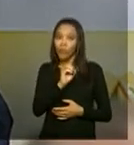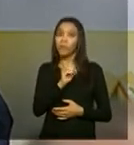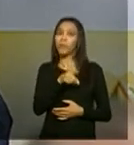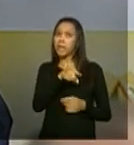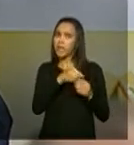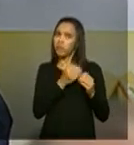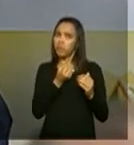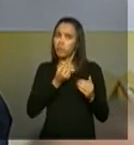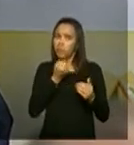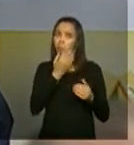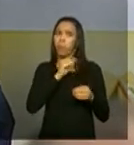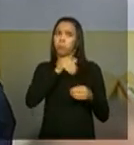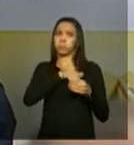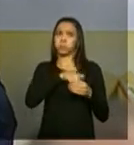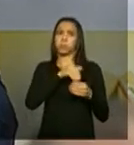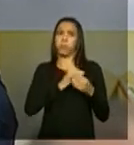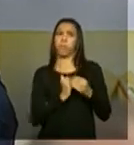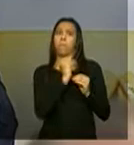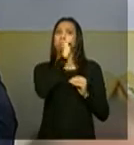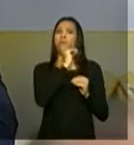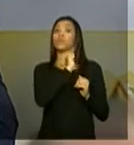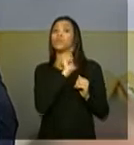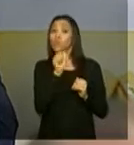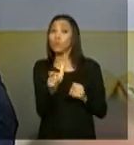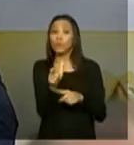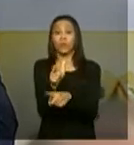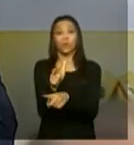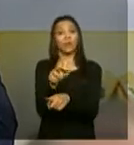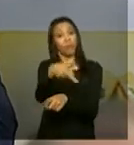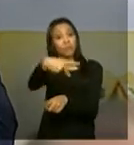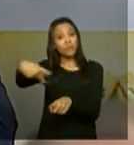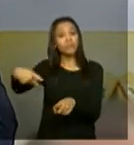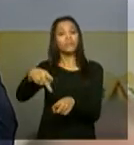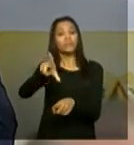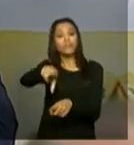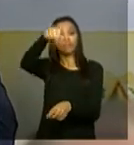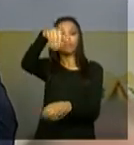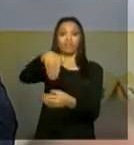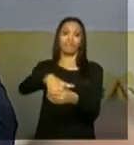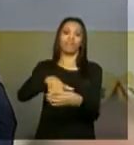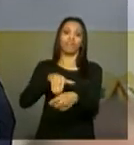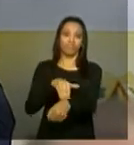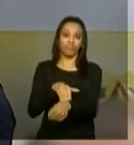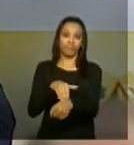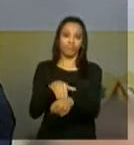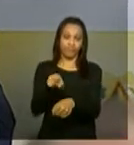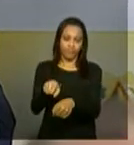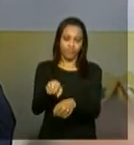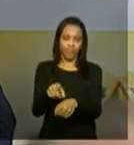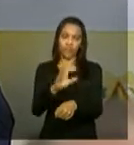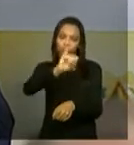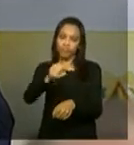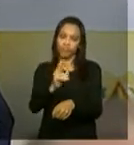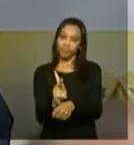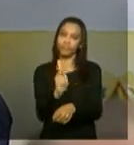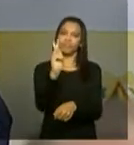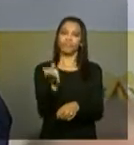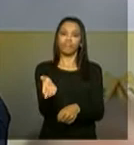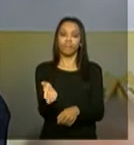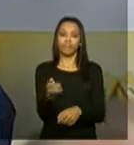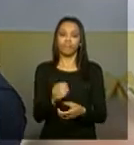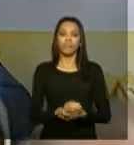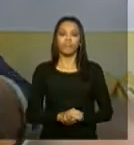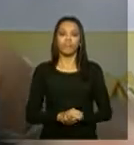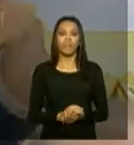muito clara da popularidade dia do compromisso do do ex presidente joão goulart pelo trabalho que ele já havia realizado